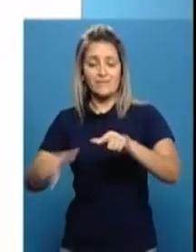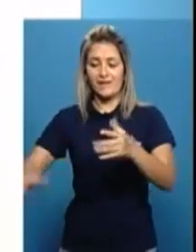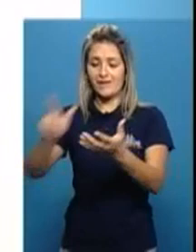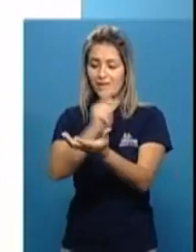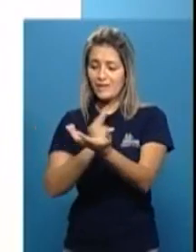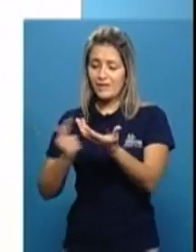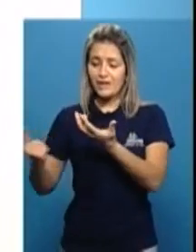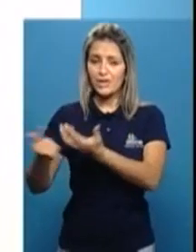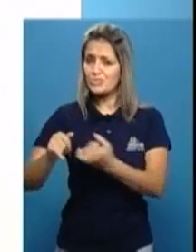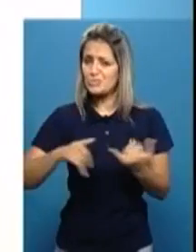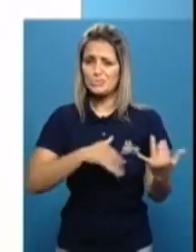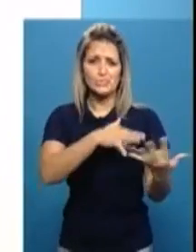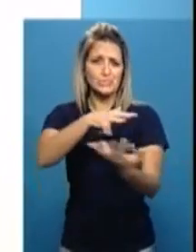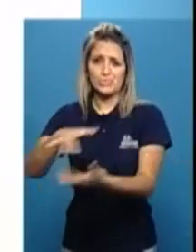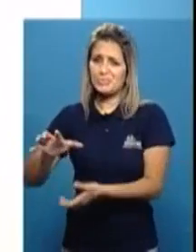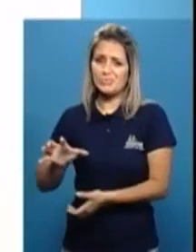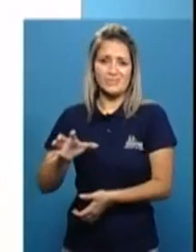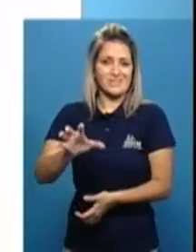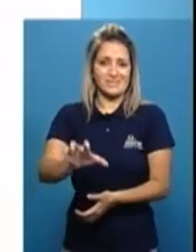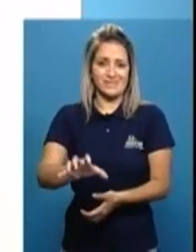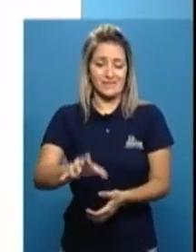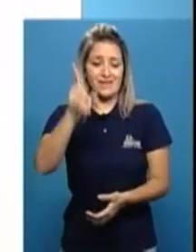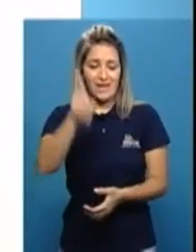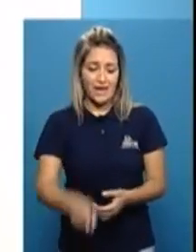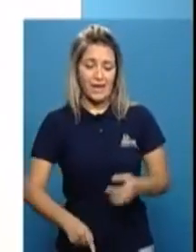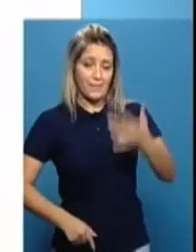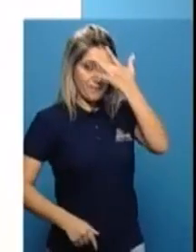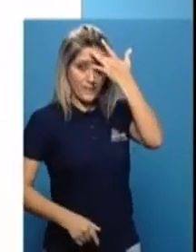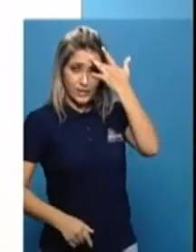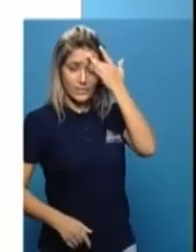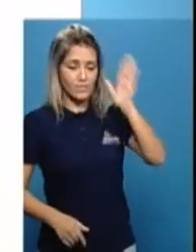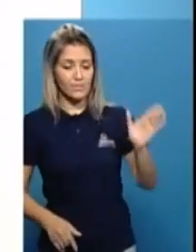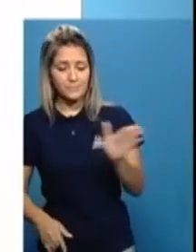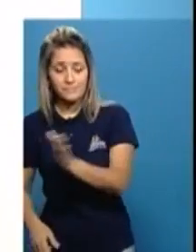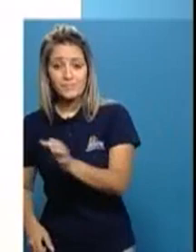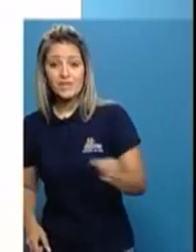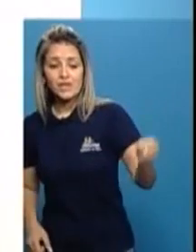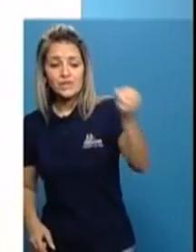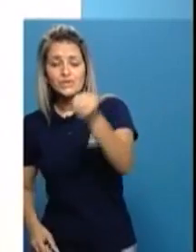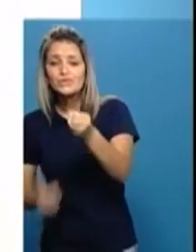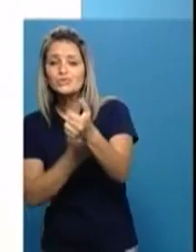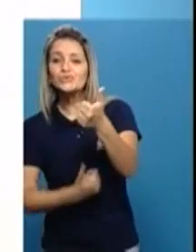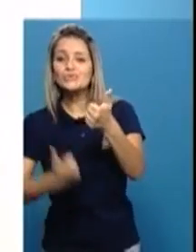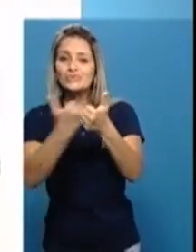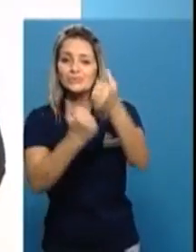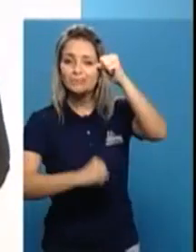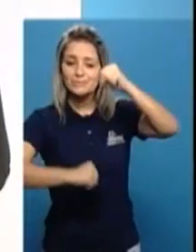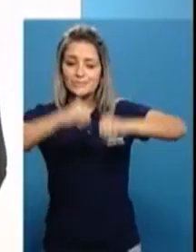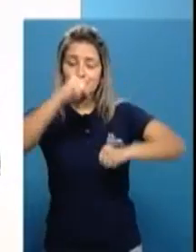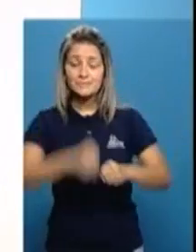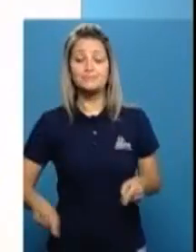indústrias de produção. Mas ainda assim, o sistema em massa ou em linha de montagem